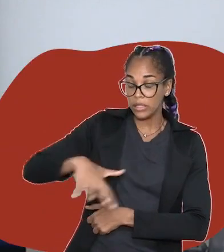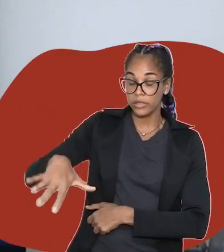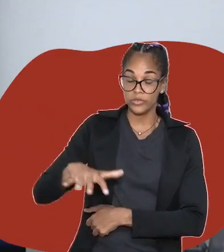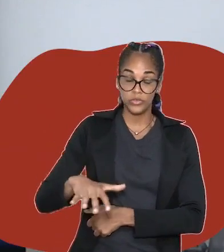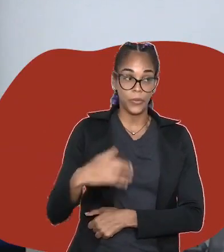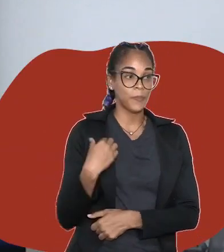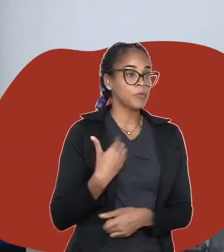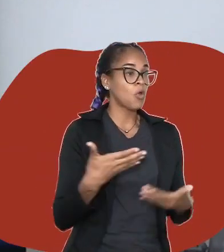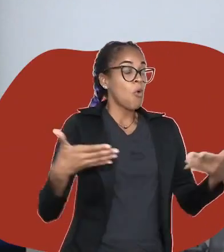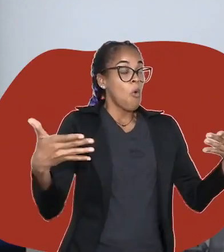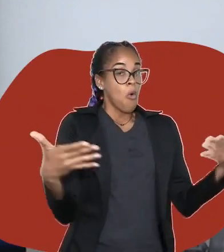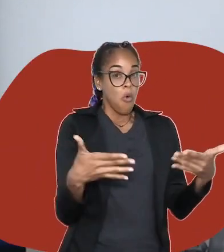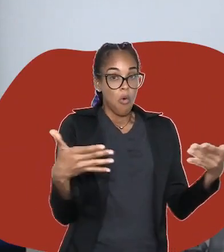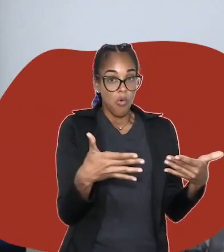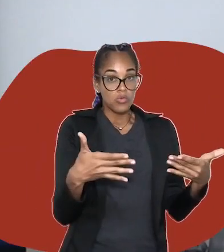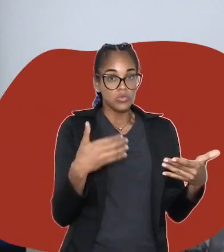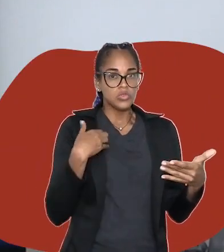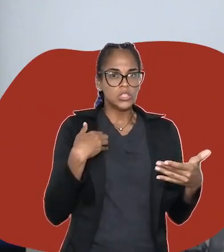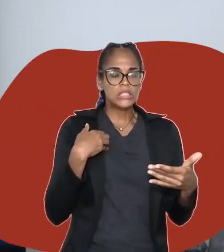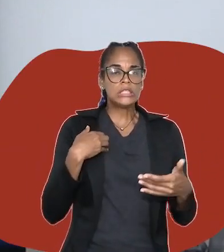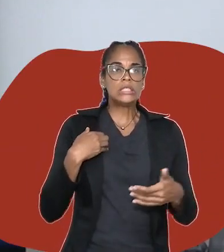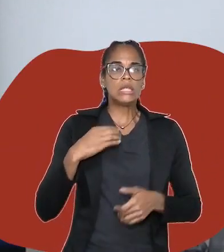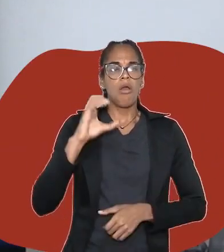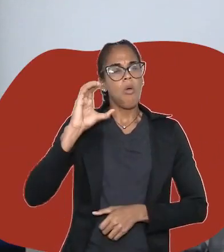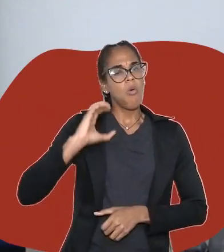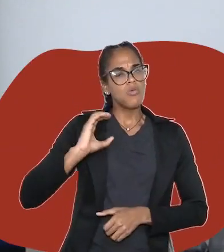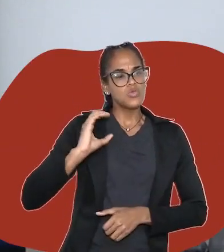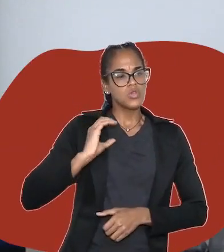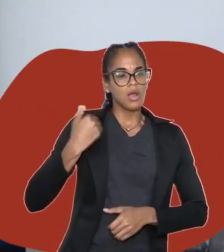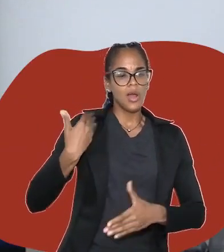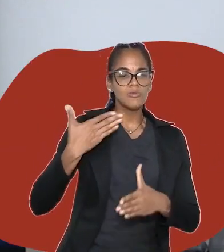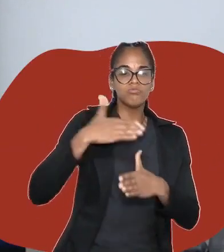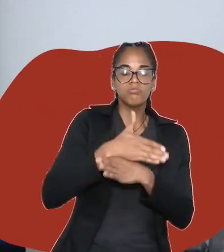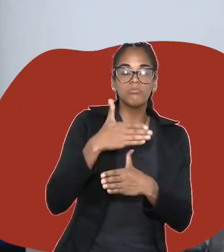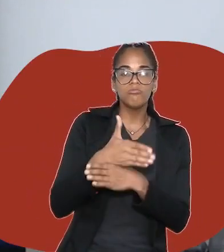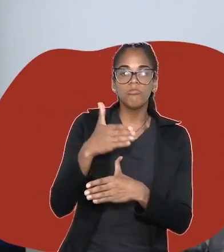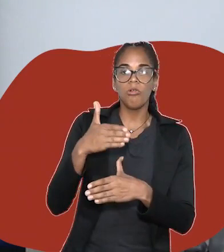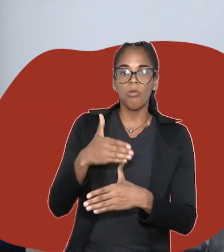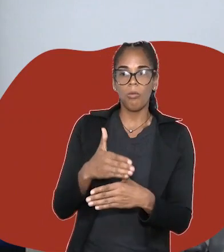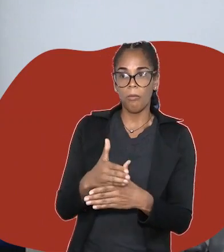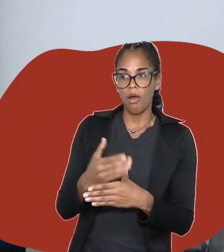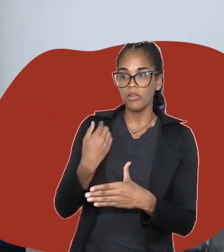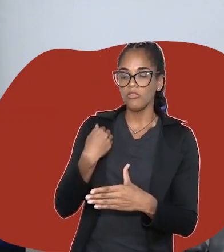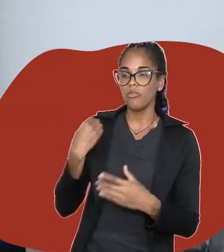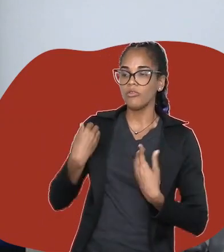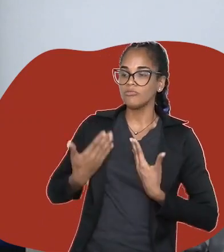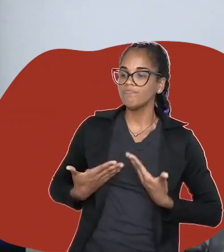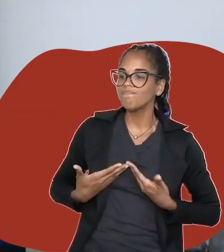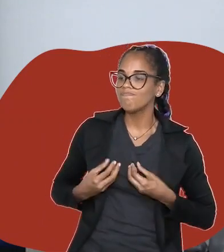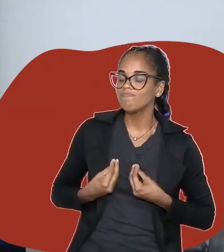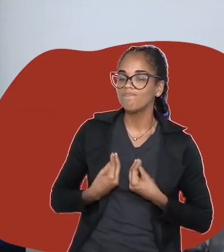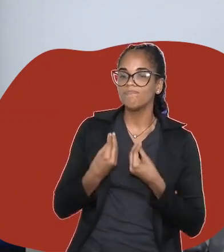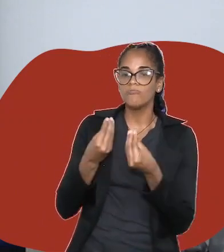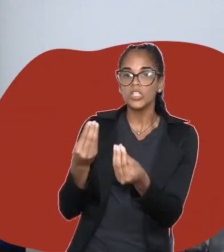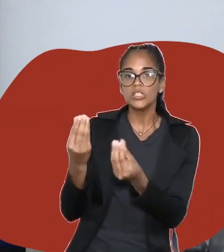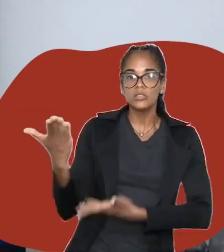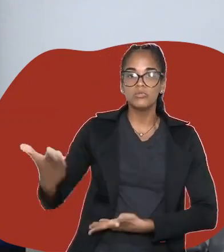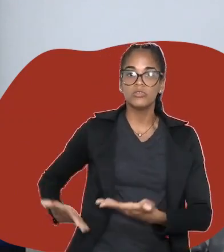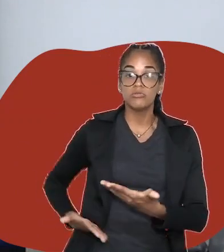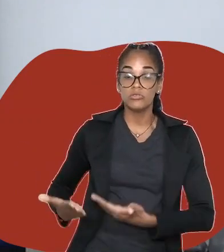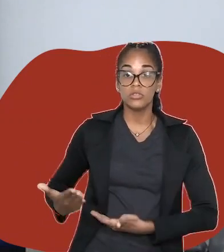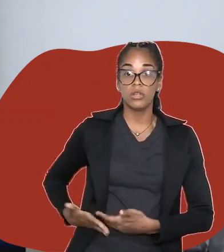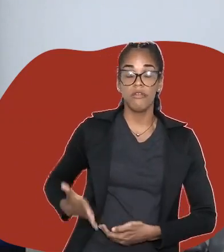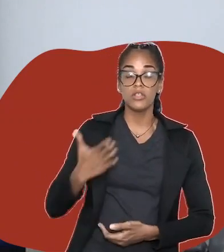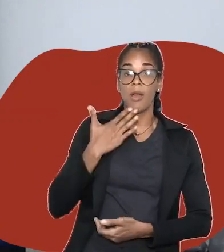13ª circunscrição hoje está vivendo um momento muito favorável. A gente tem a maioria dos cargos ocupados, o que facilita